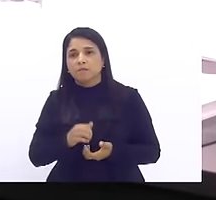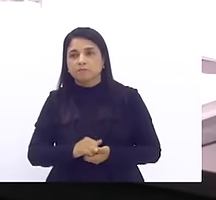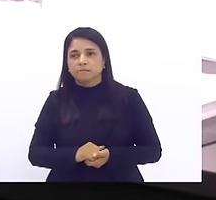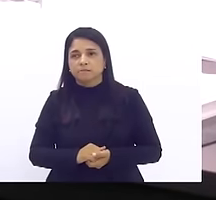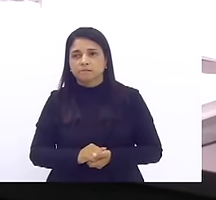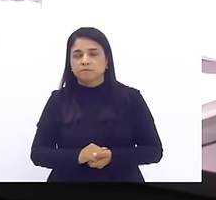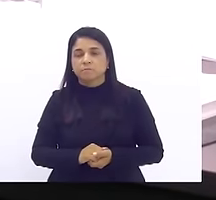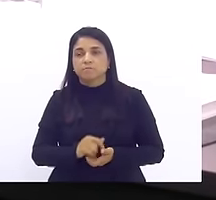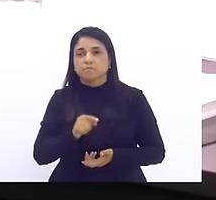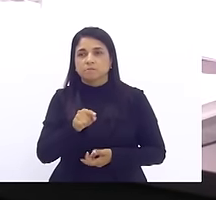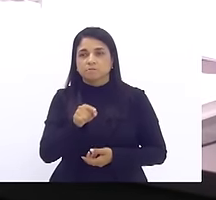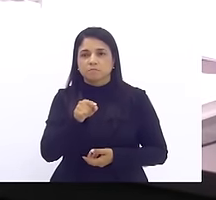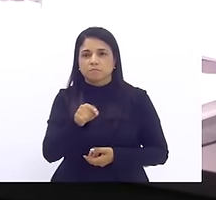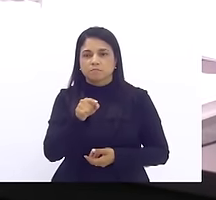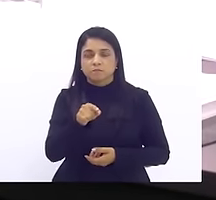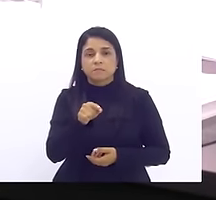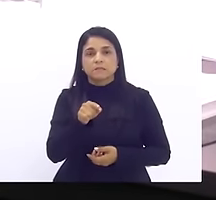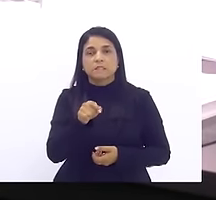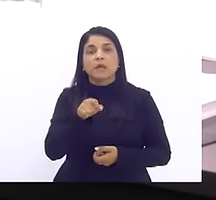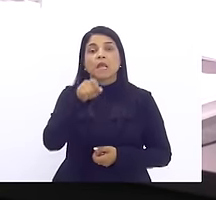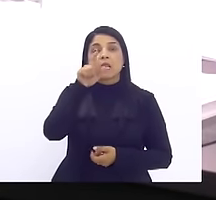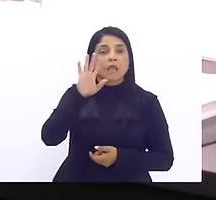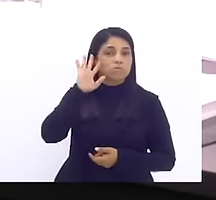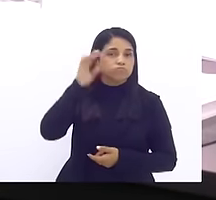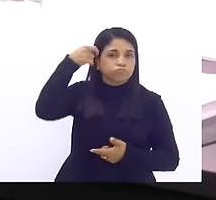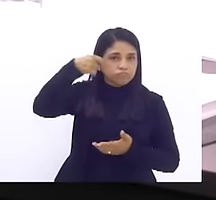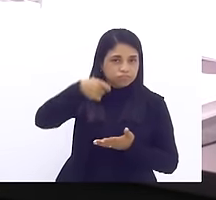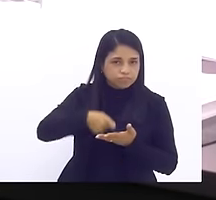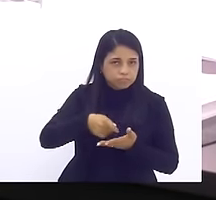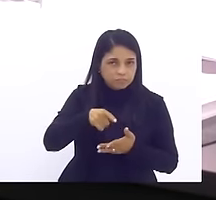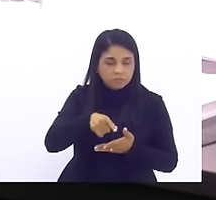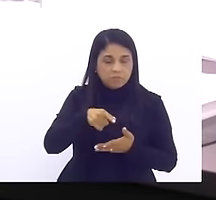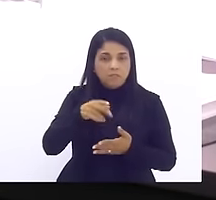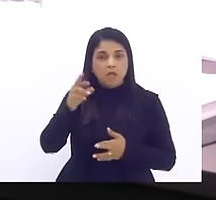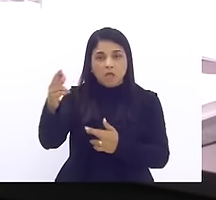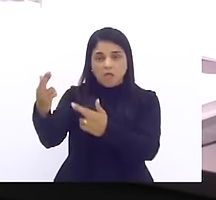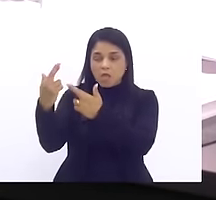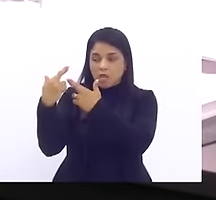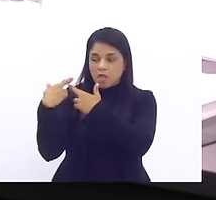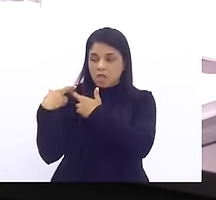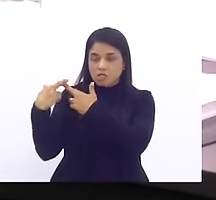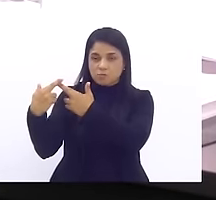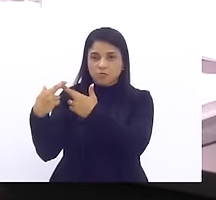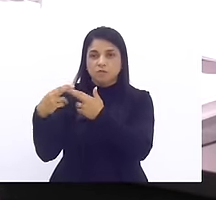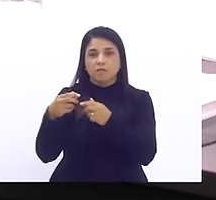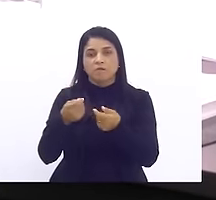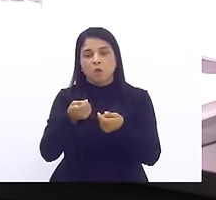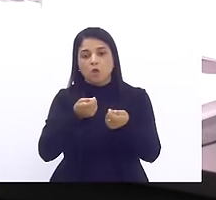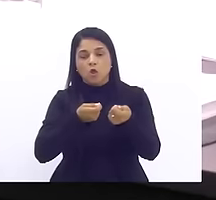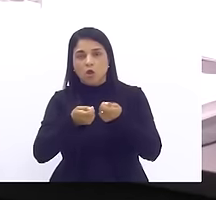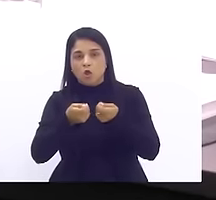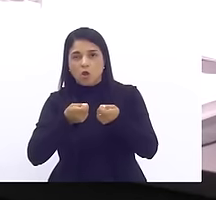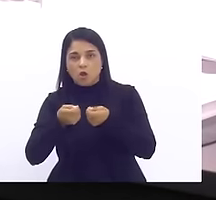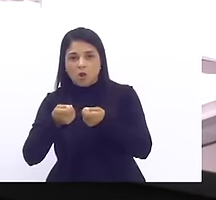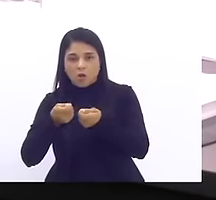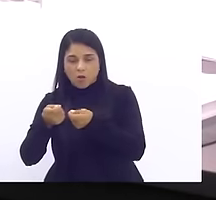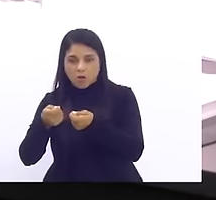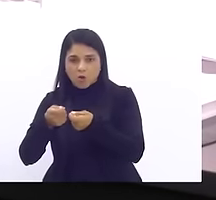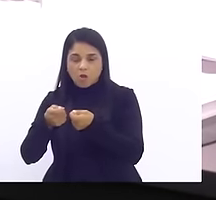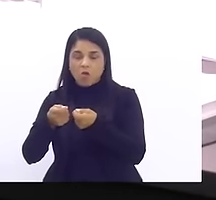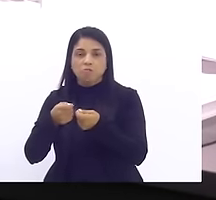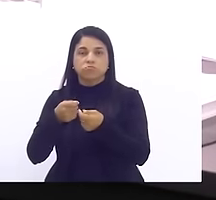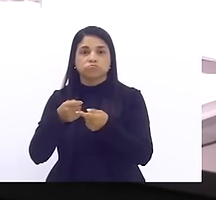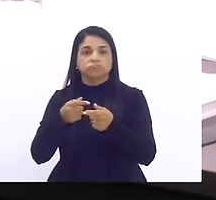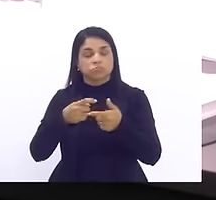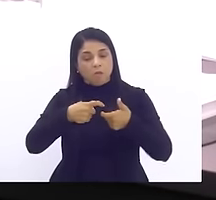essa parte da de quem decide é o responsável operacional que fica por conta de Cuidar dessa